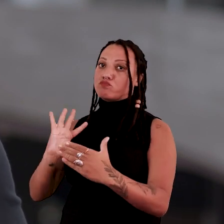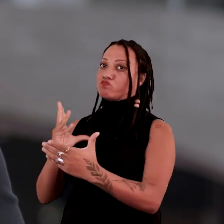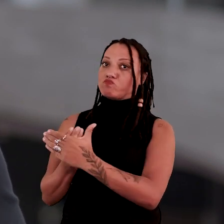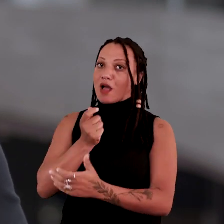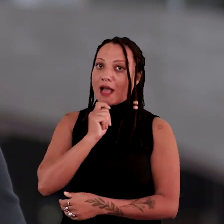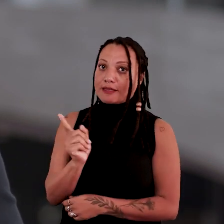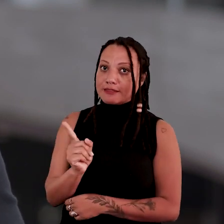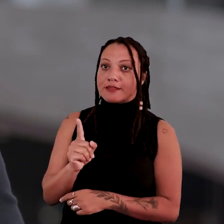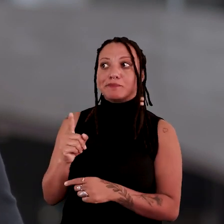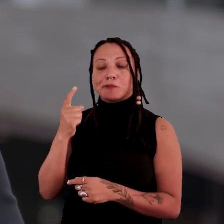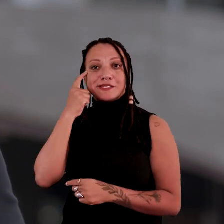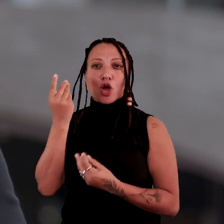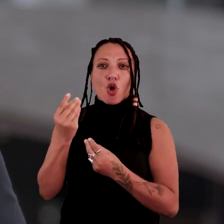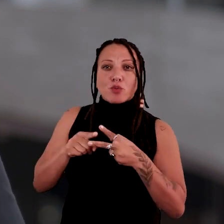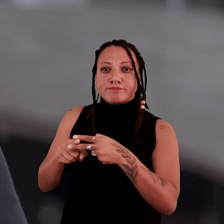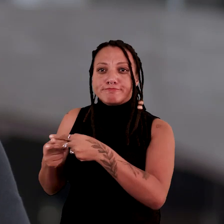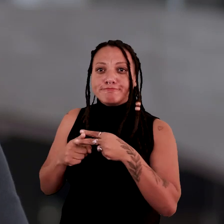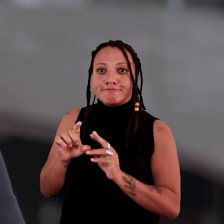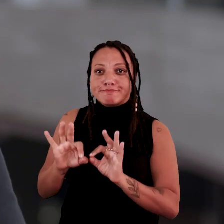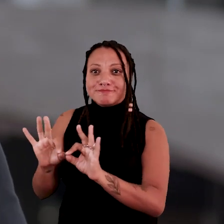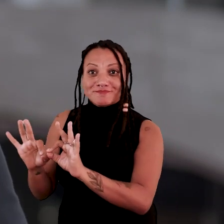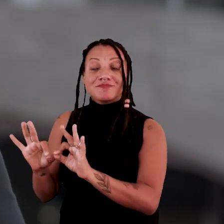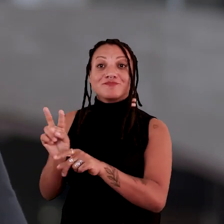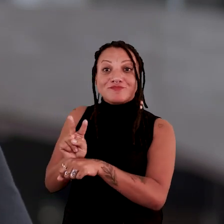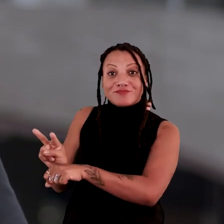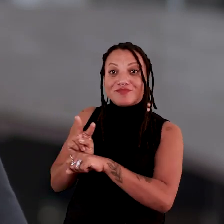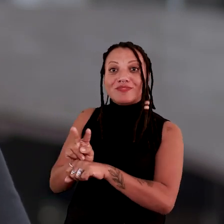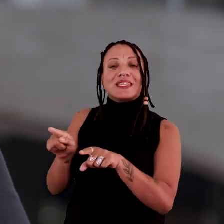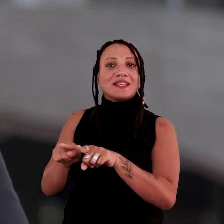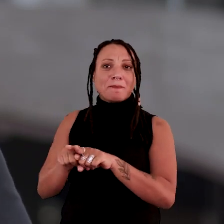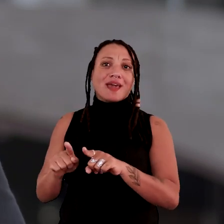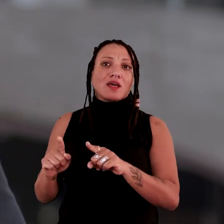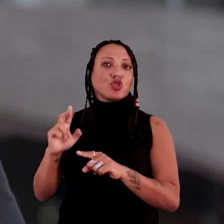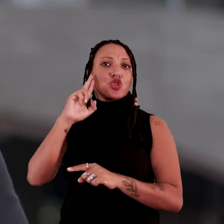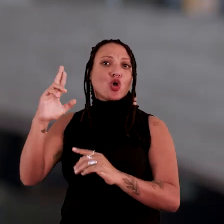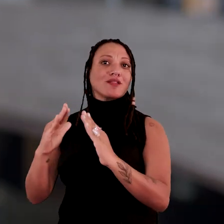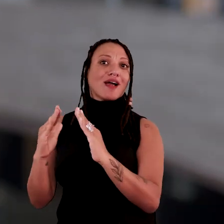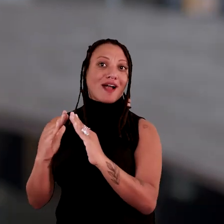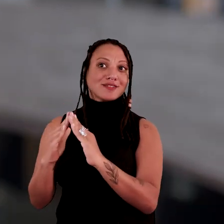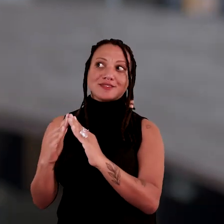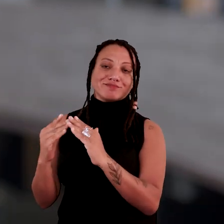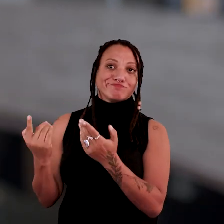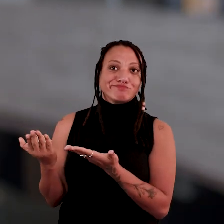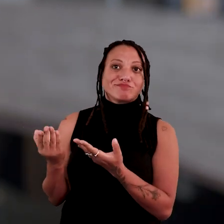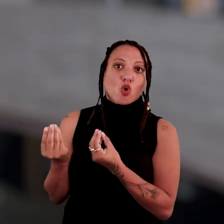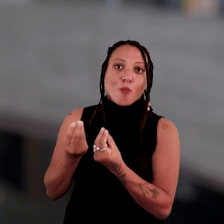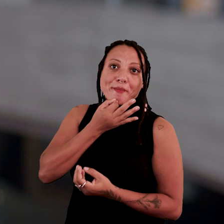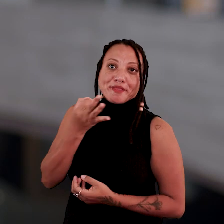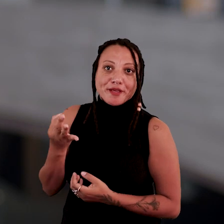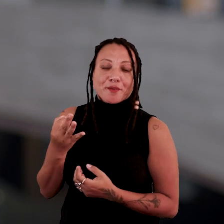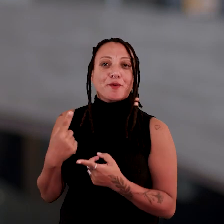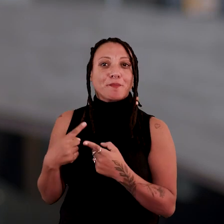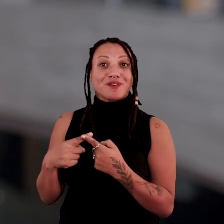por conta das características imagéticas da casa, parecia até um pouco uma casa mal assombrada, coisas assim. Conseguimos passar para eles